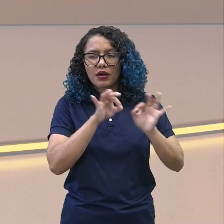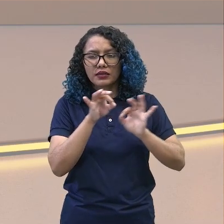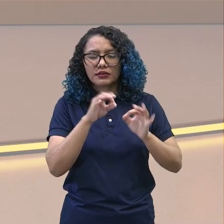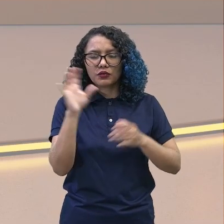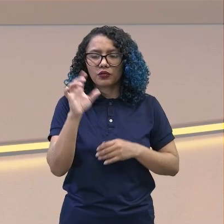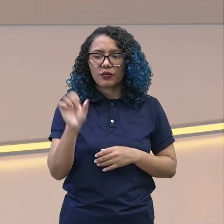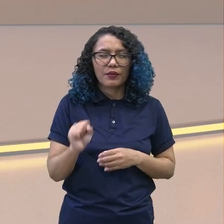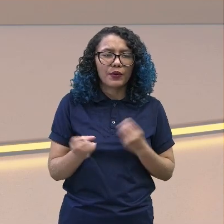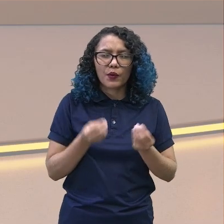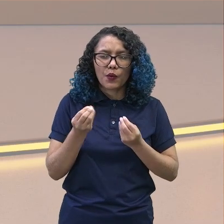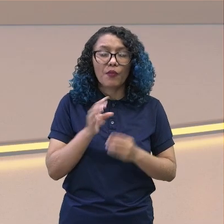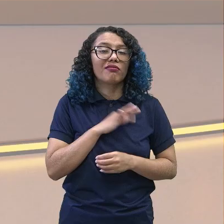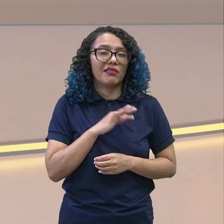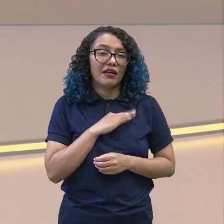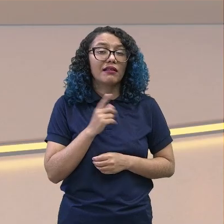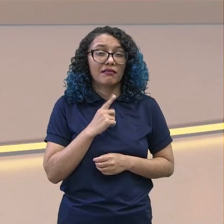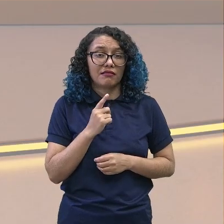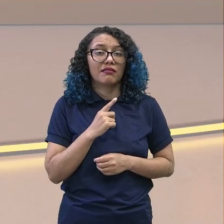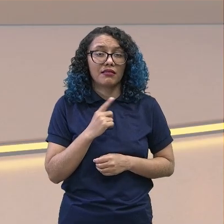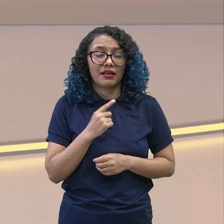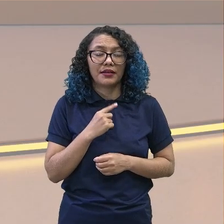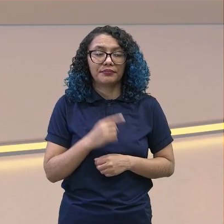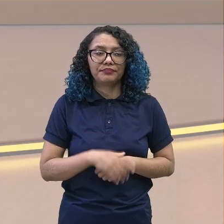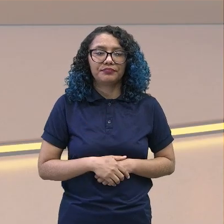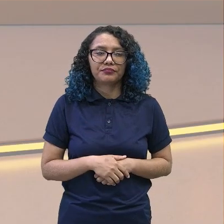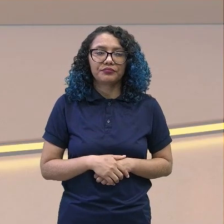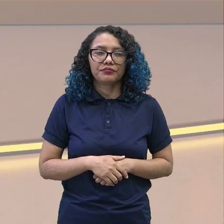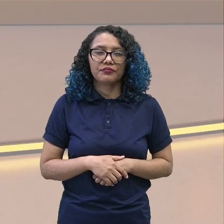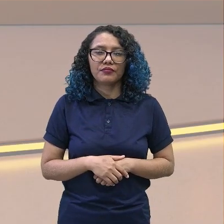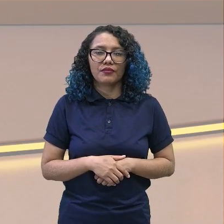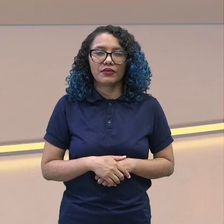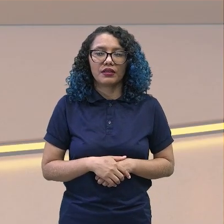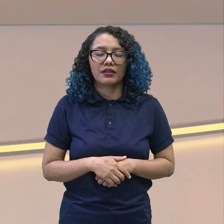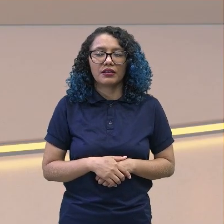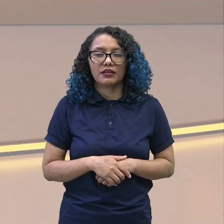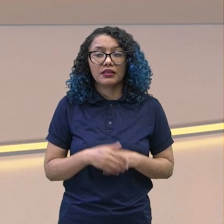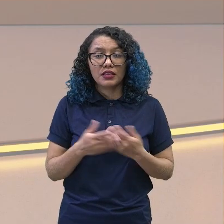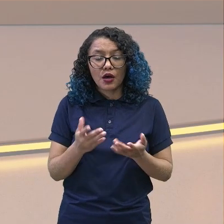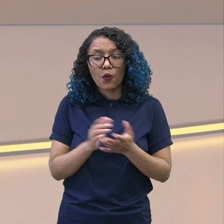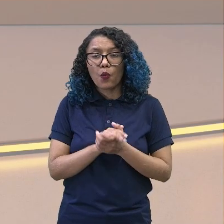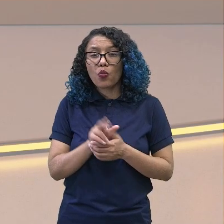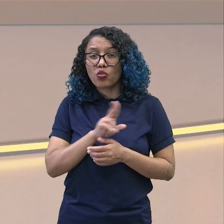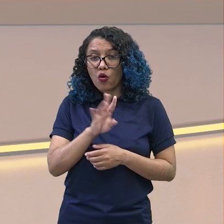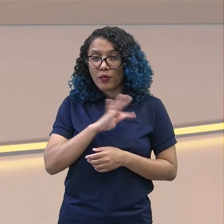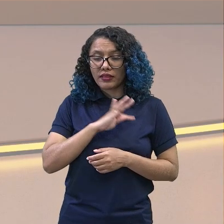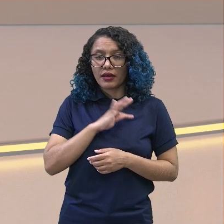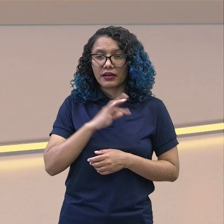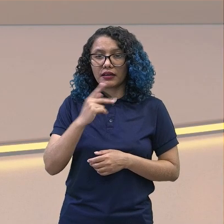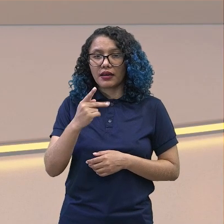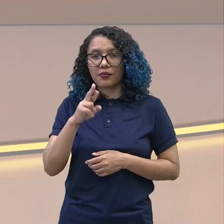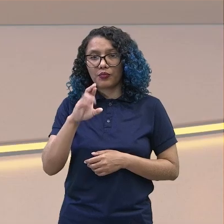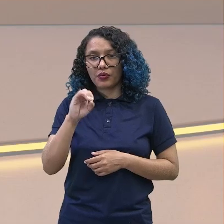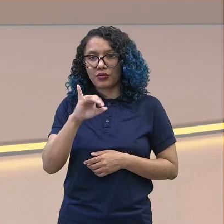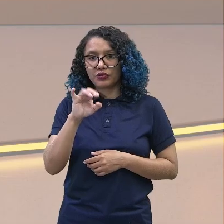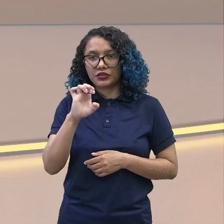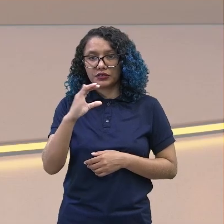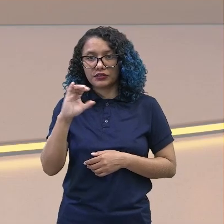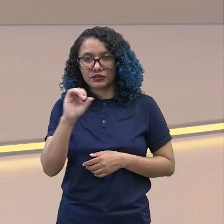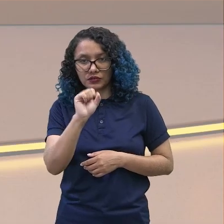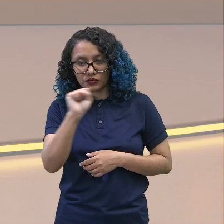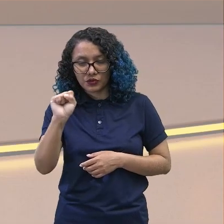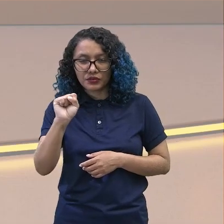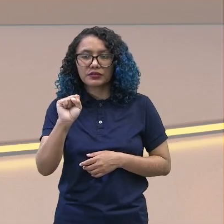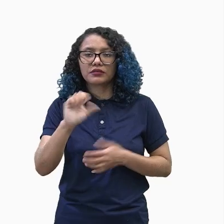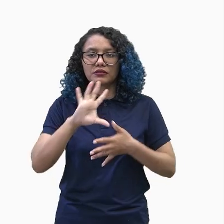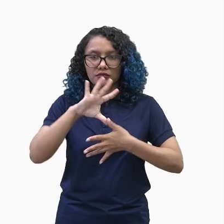temos técnicas de elaboração desses mapas e essas técnicas se chamam projeções cartográficas, que é o que a gente vai ver neste momento.